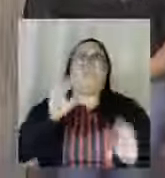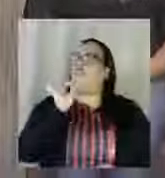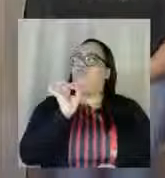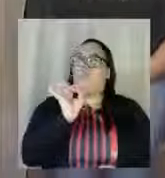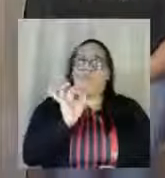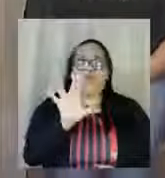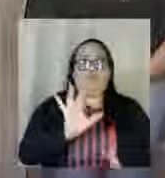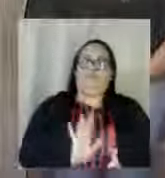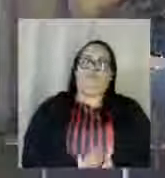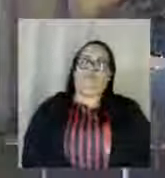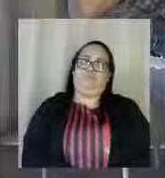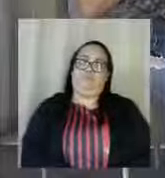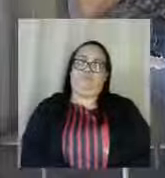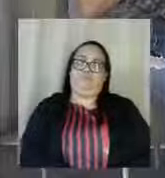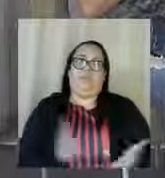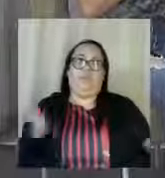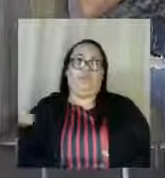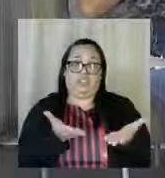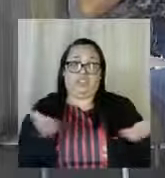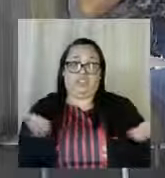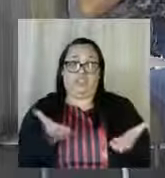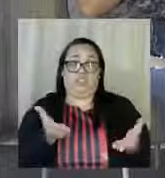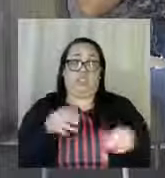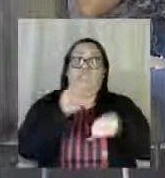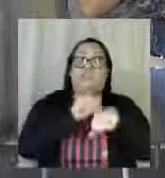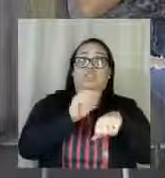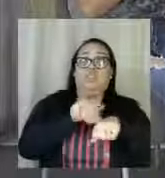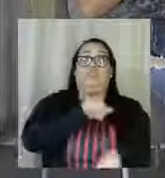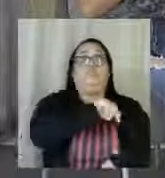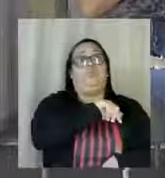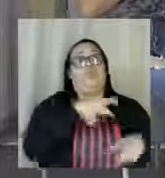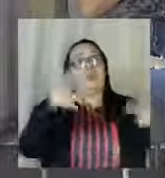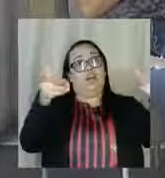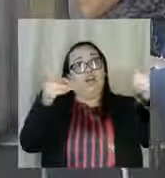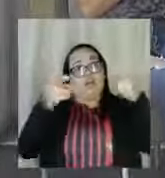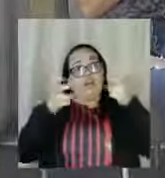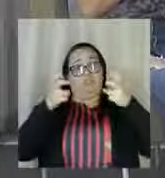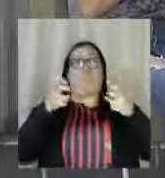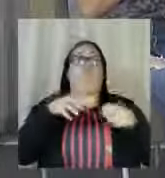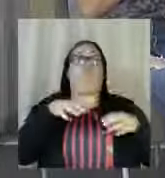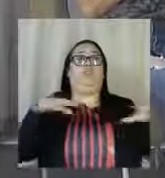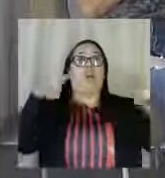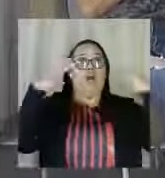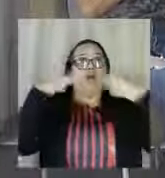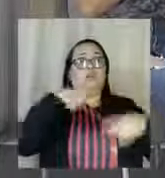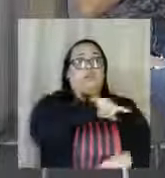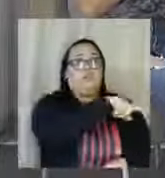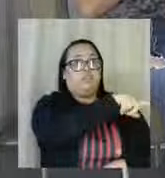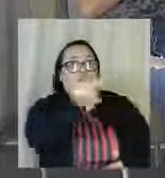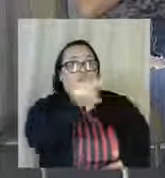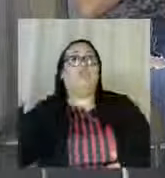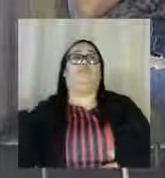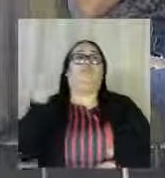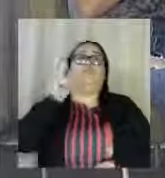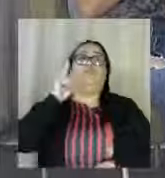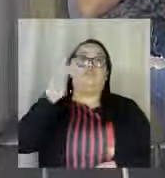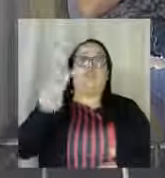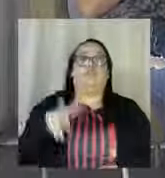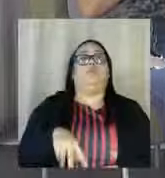E aí, mais uma vez, a gente chama a atenção aqui, né, do telenauta, o pessoal que está escutando a gente do lado lá, principalmente